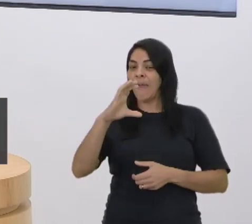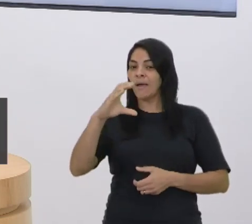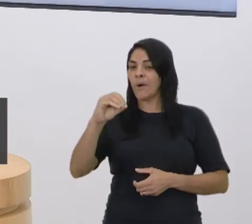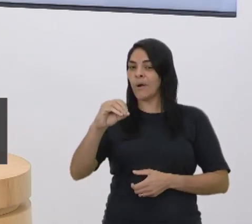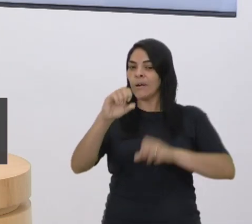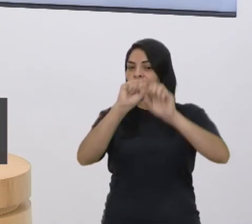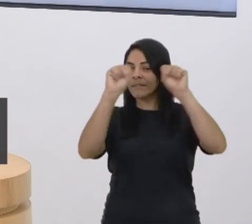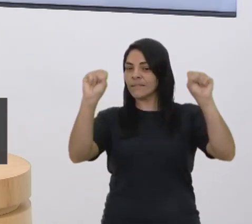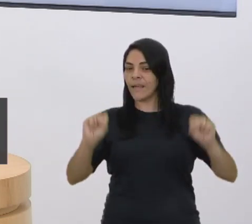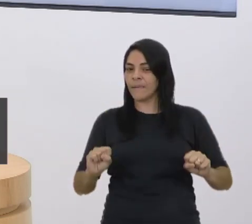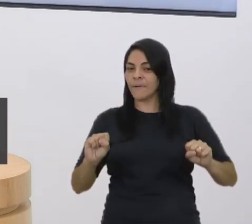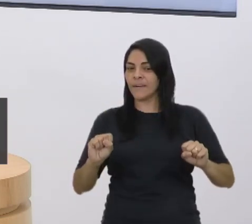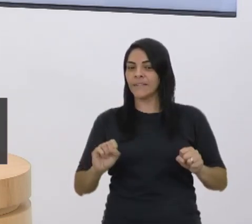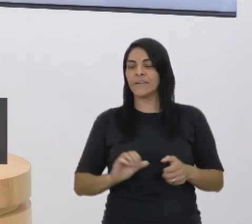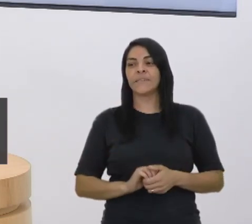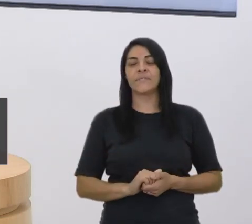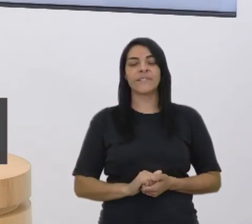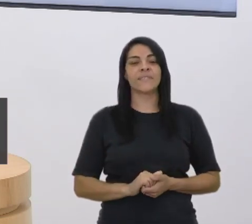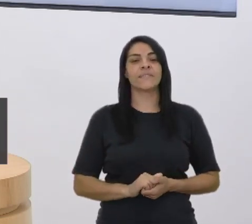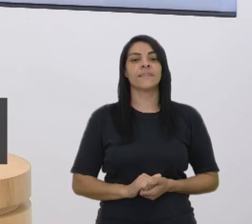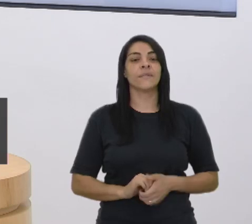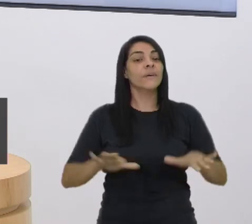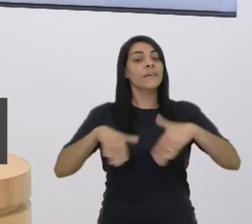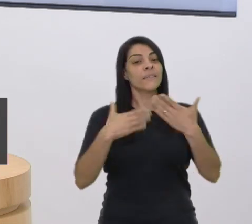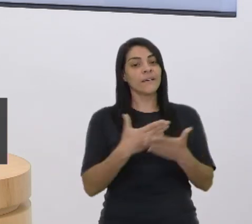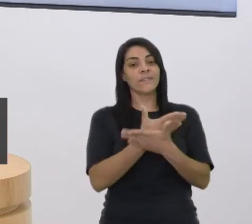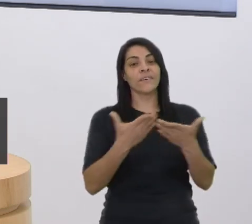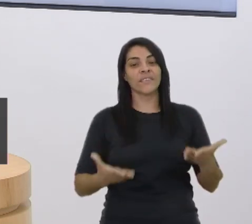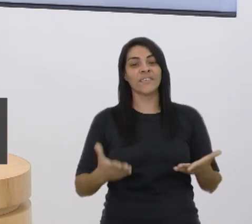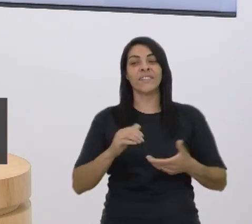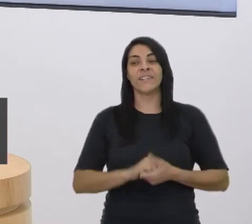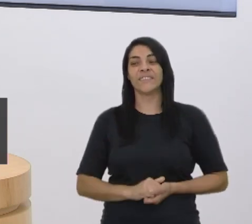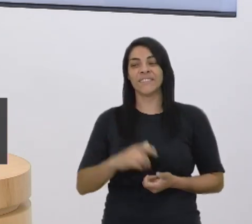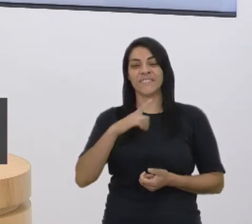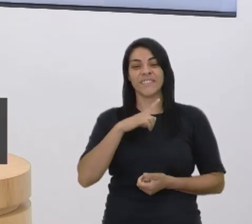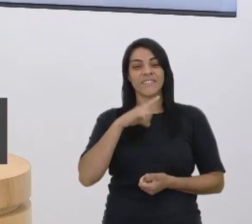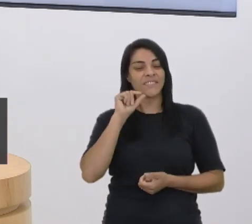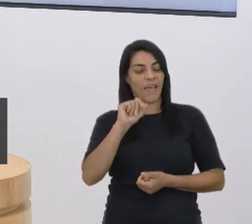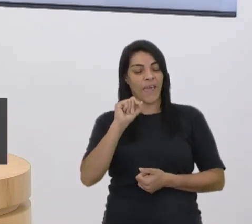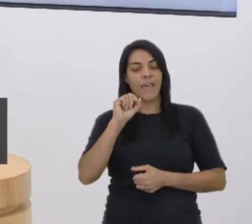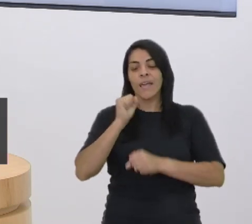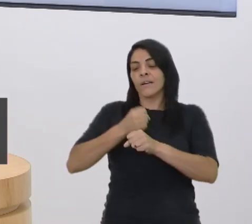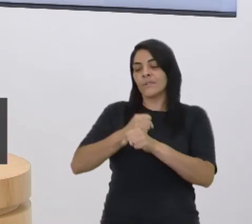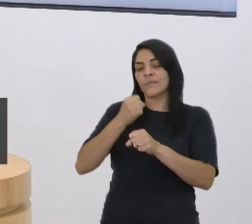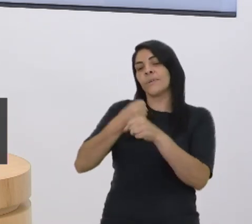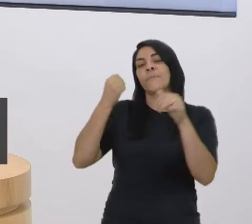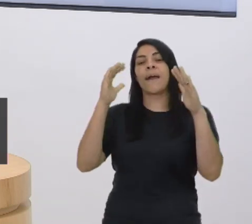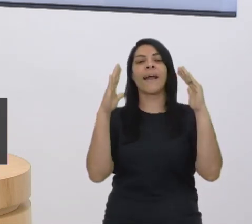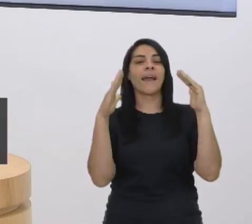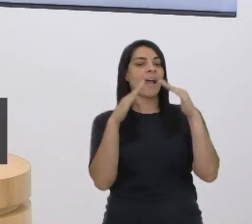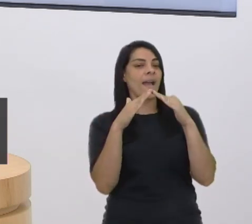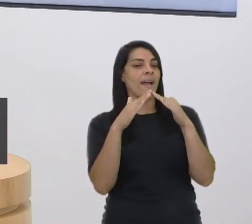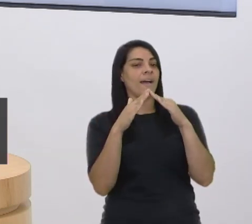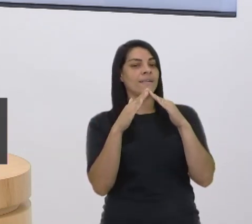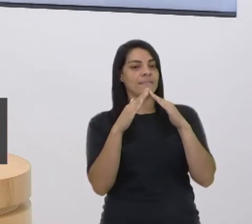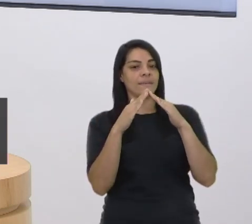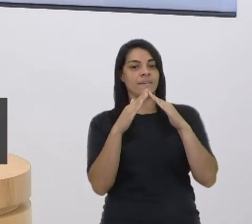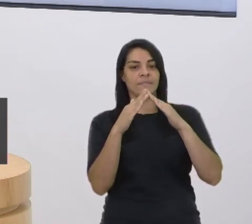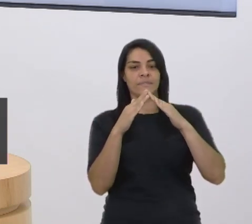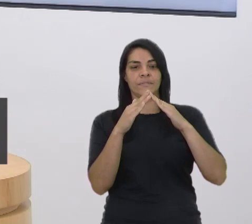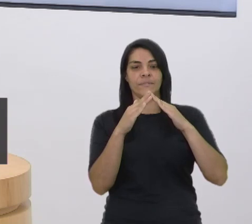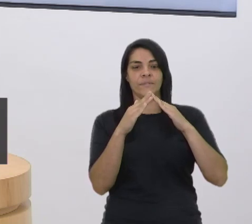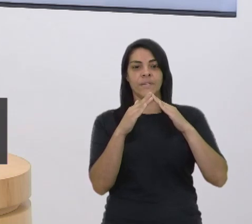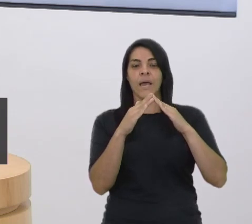for pensar, quando, por exemplo, a gente constrói uma casa... Imagina, construir uma casinha no interior, cerca branca, todo